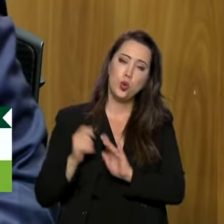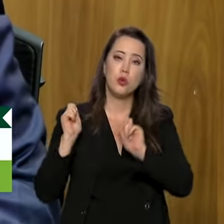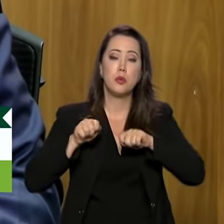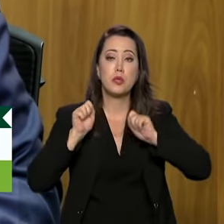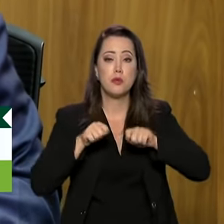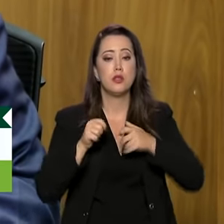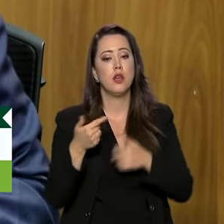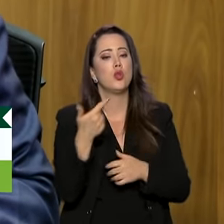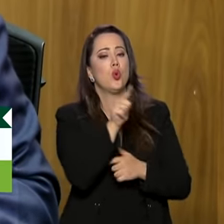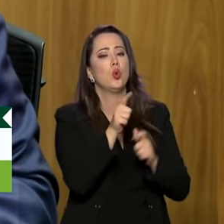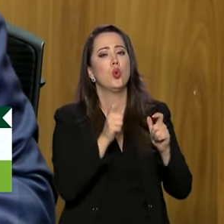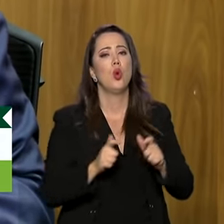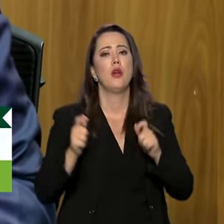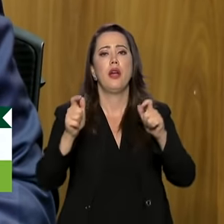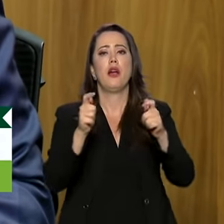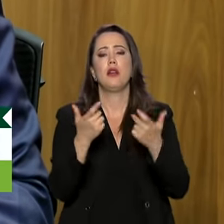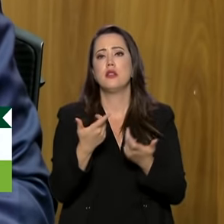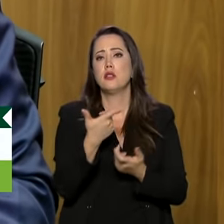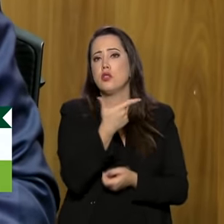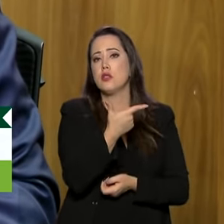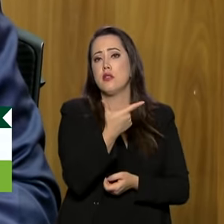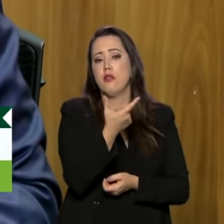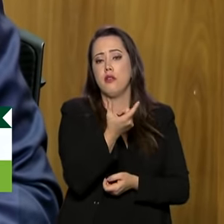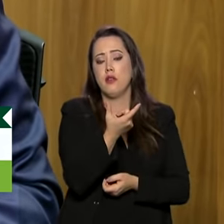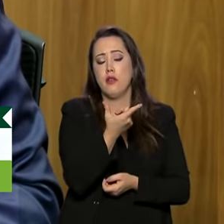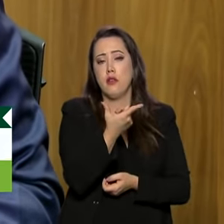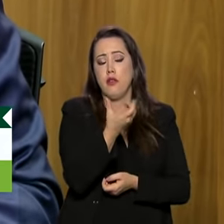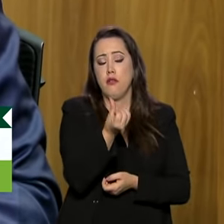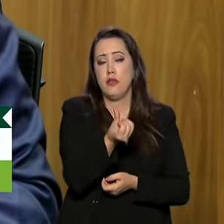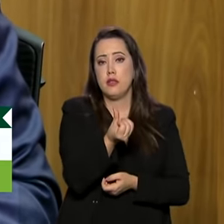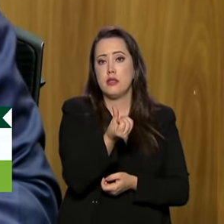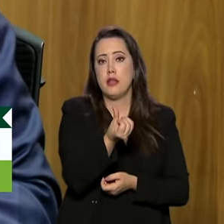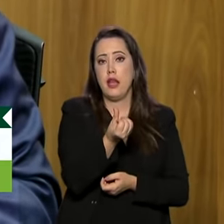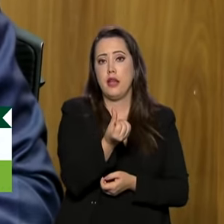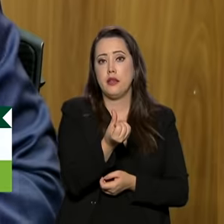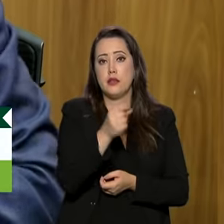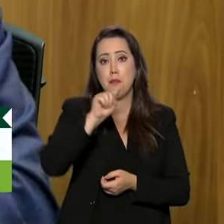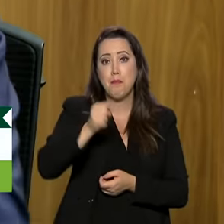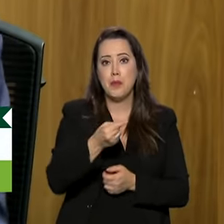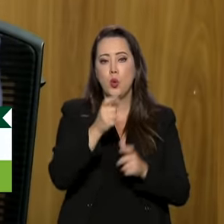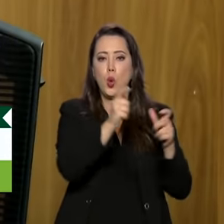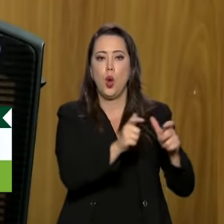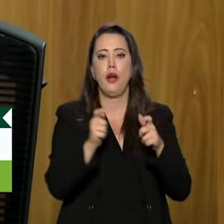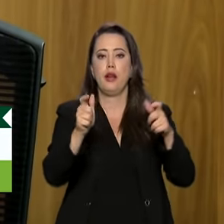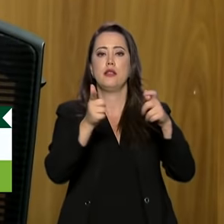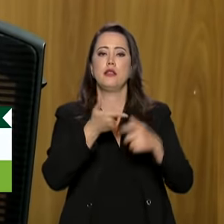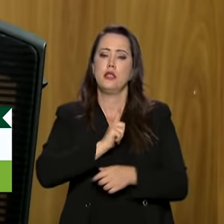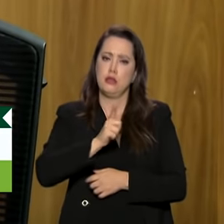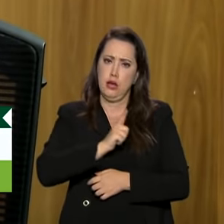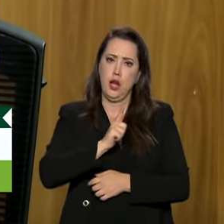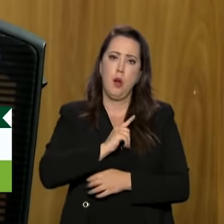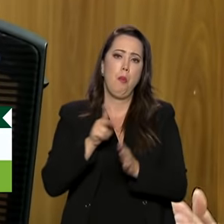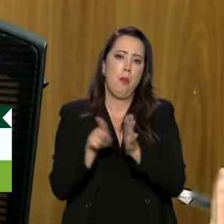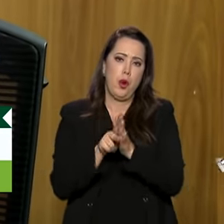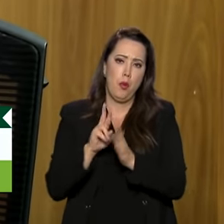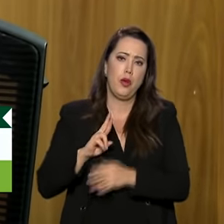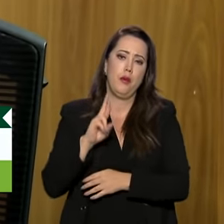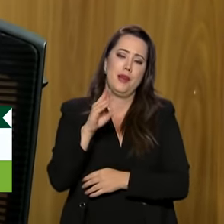dos 26 mil pontos de venda da caixa que são as agências das lotéricas hoje nós